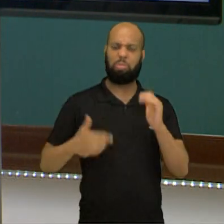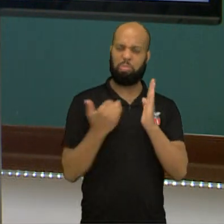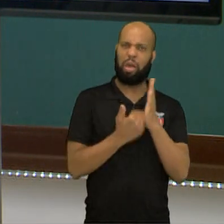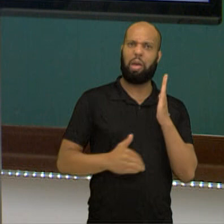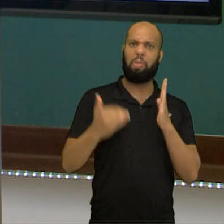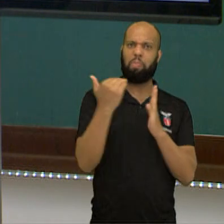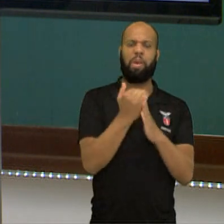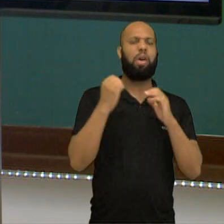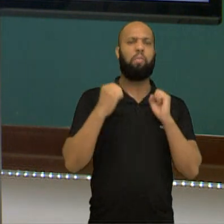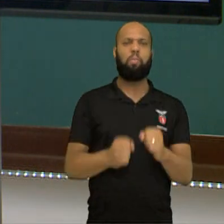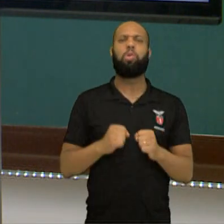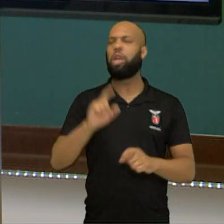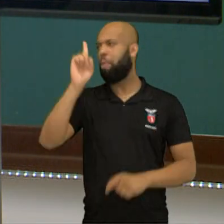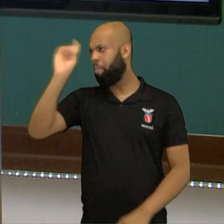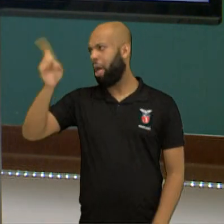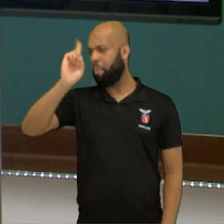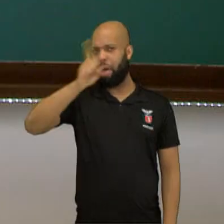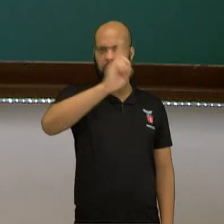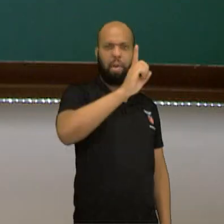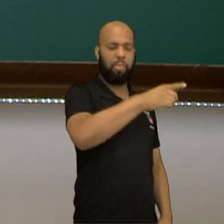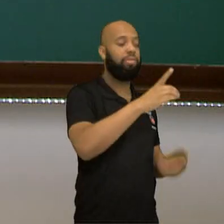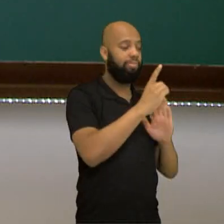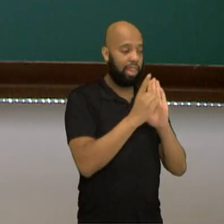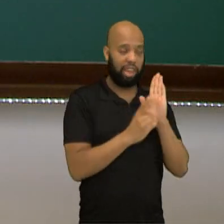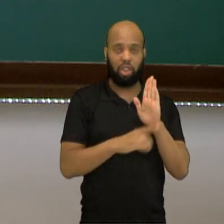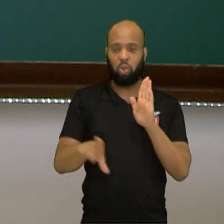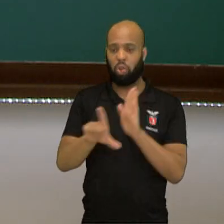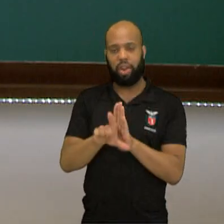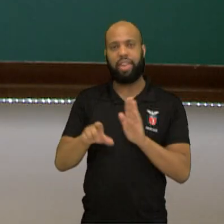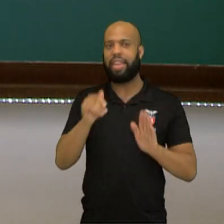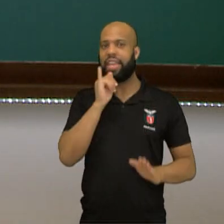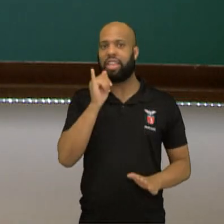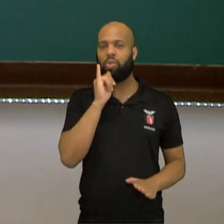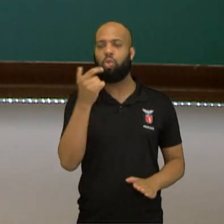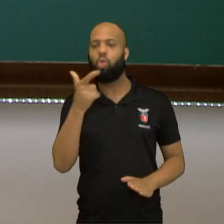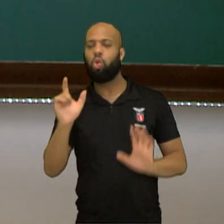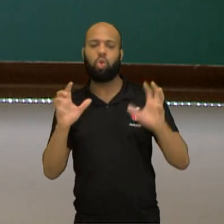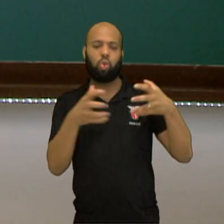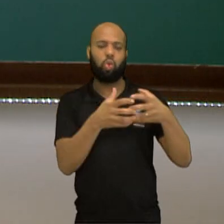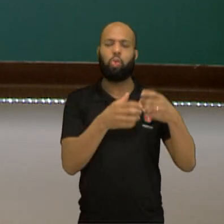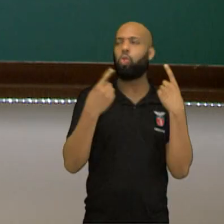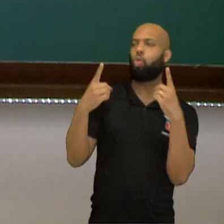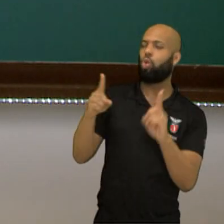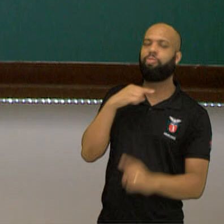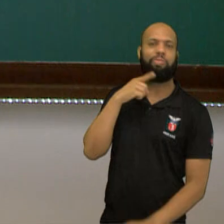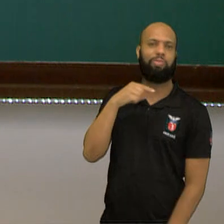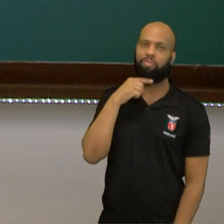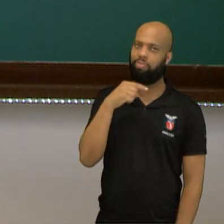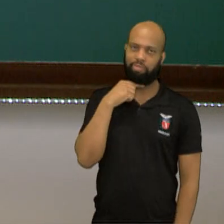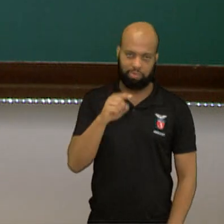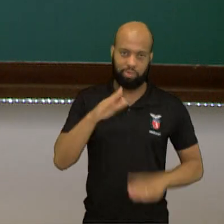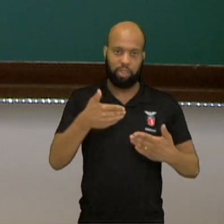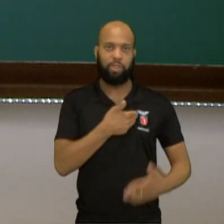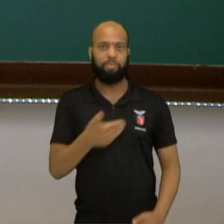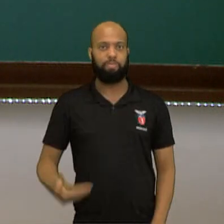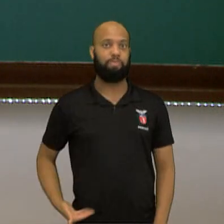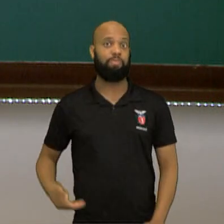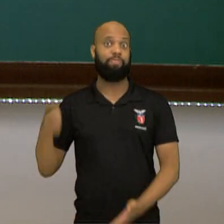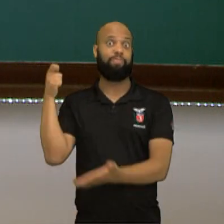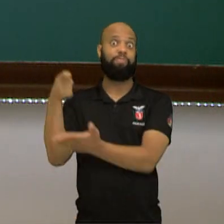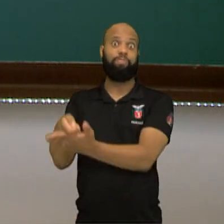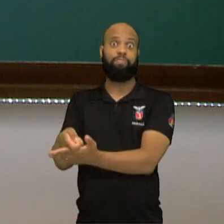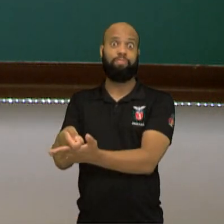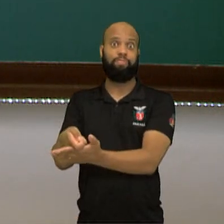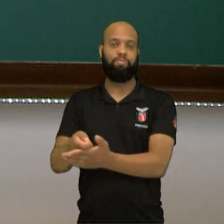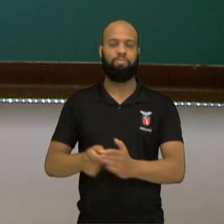ilimitados. Então ele poderia governar por decretos-lei sem chance para a oposição se manifestar. Um governo de